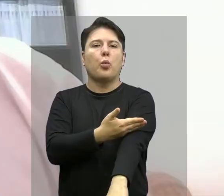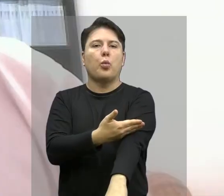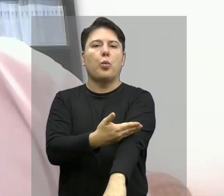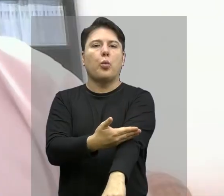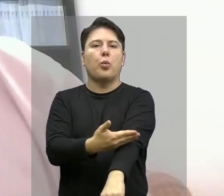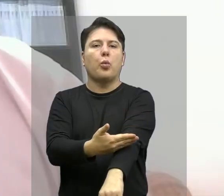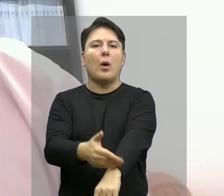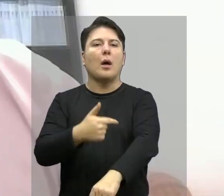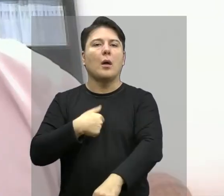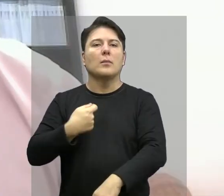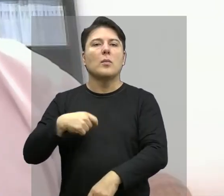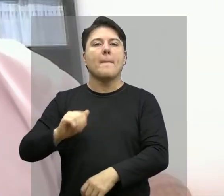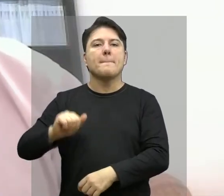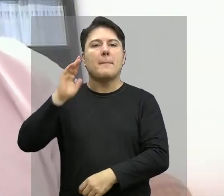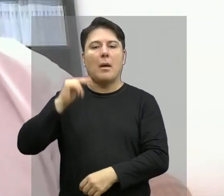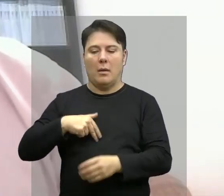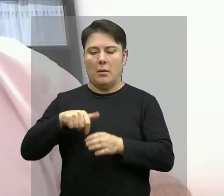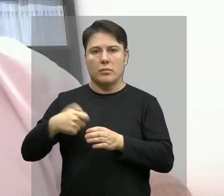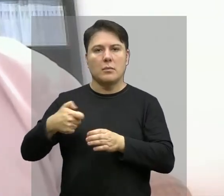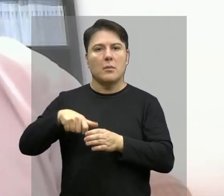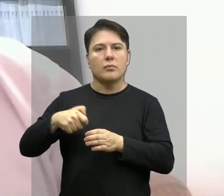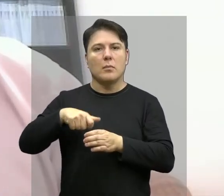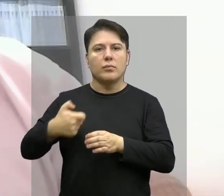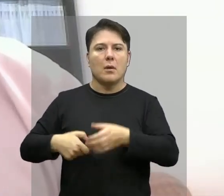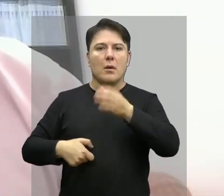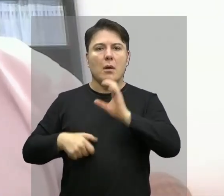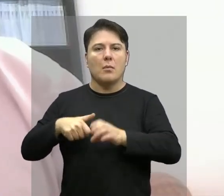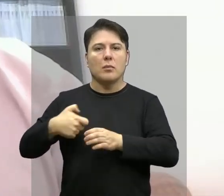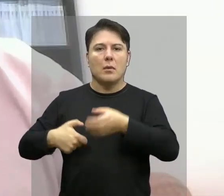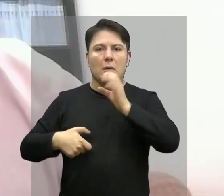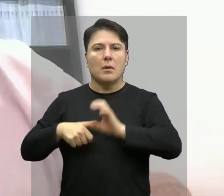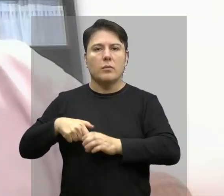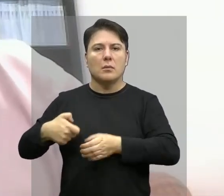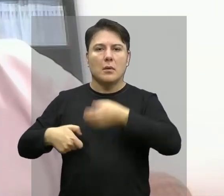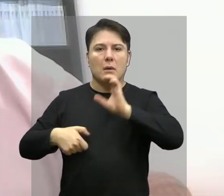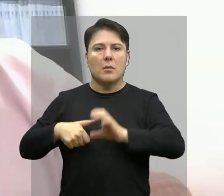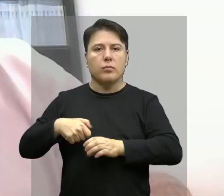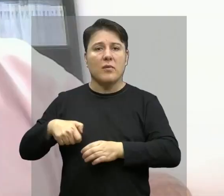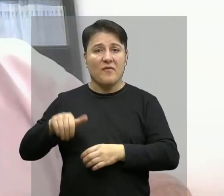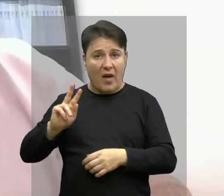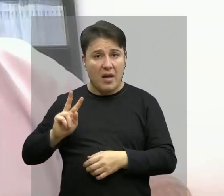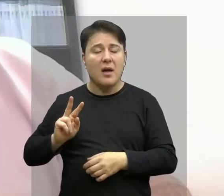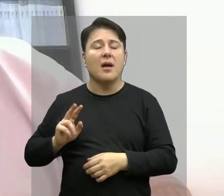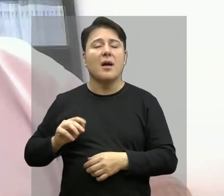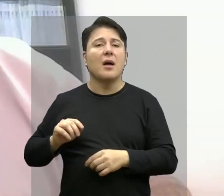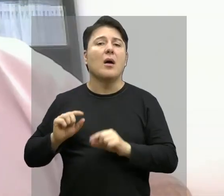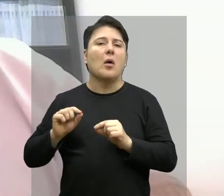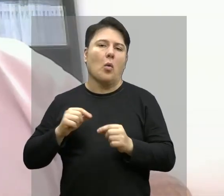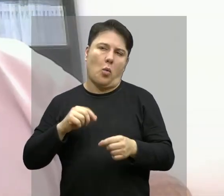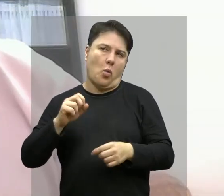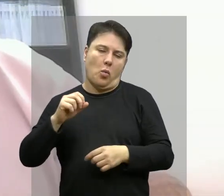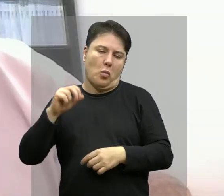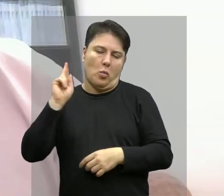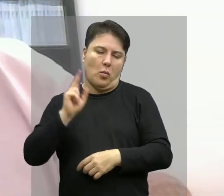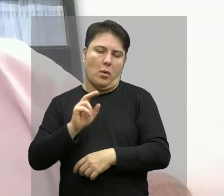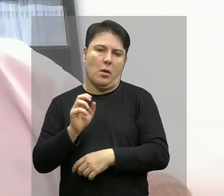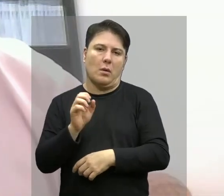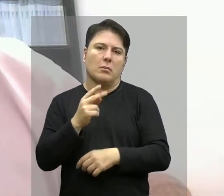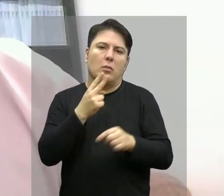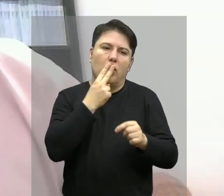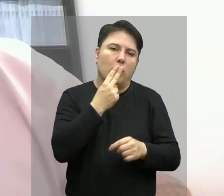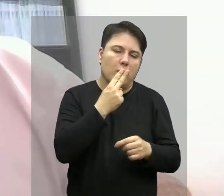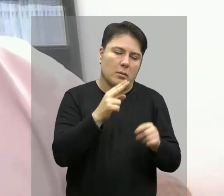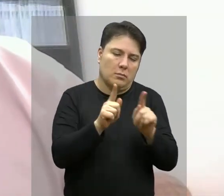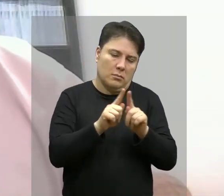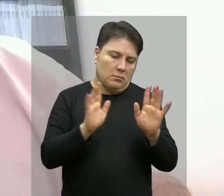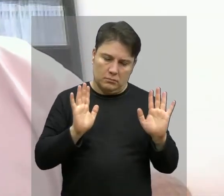minha dose e a minha frequência que eu bebo a minha cerveja, ou o que quer que seja, né, do álcool, cigarro e